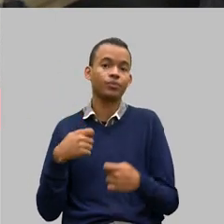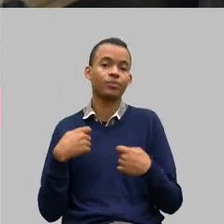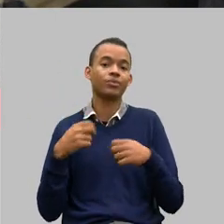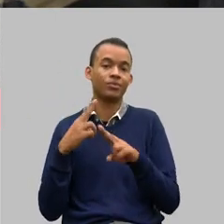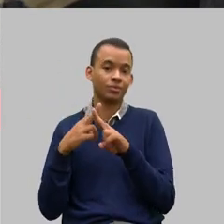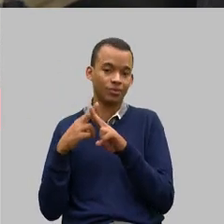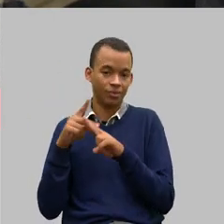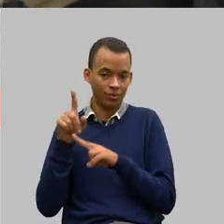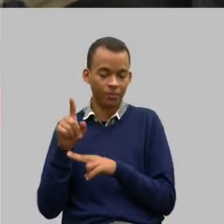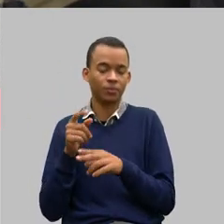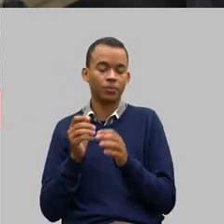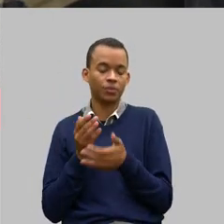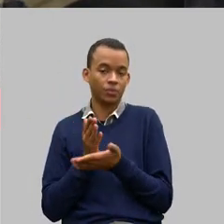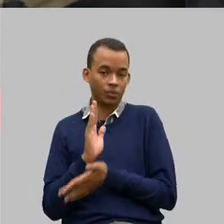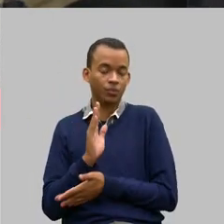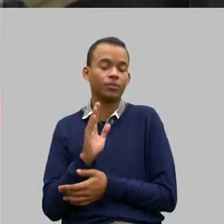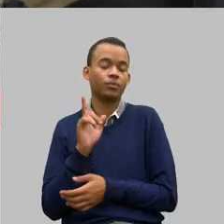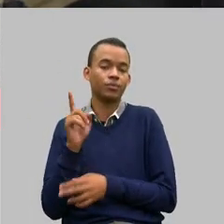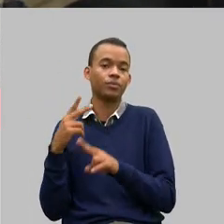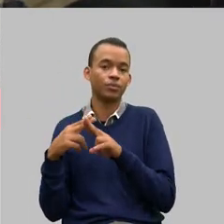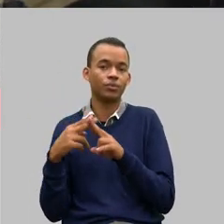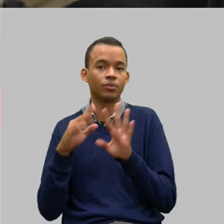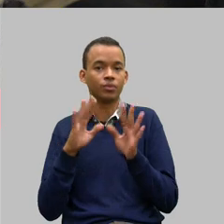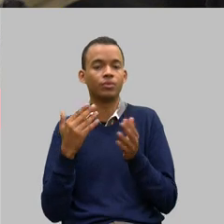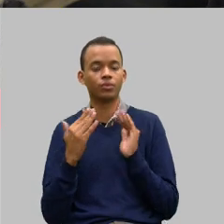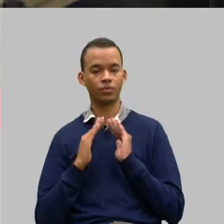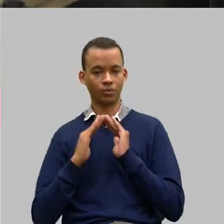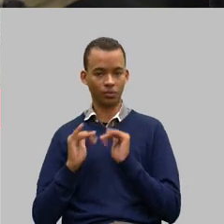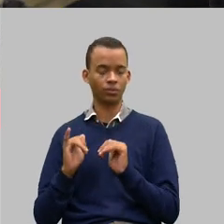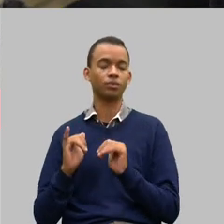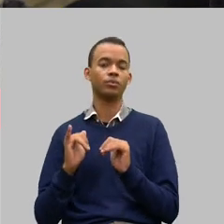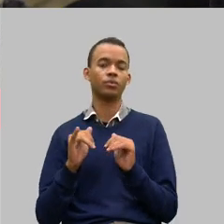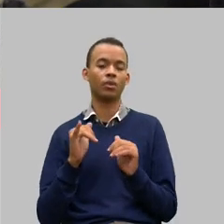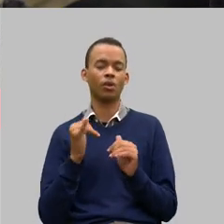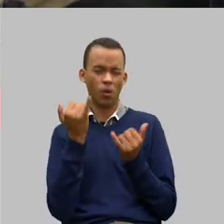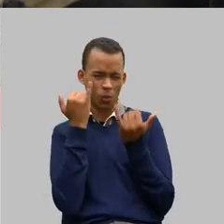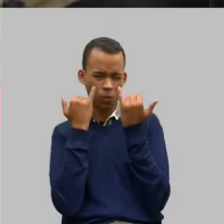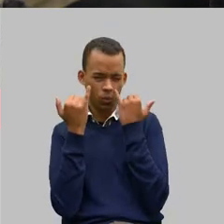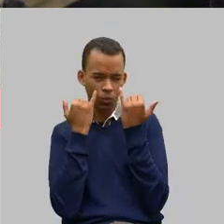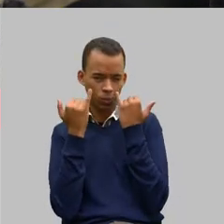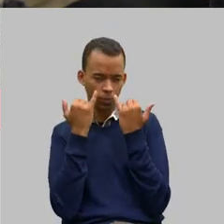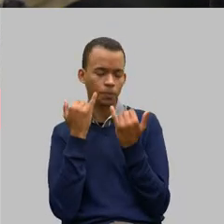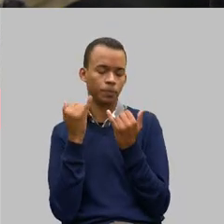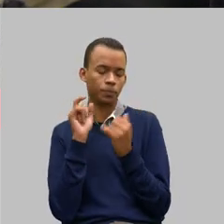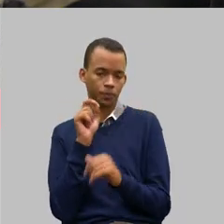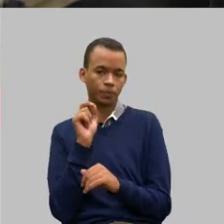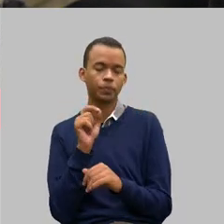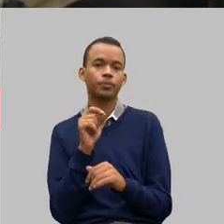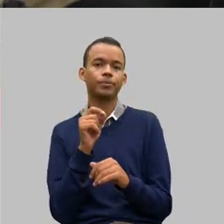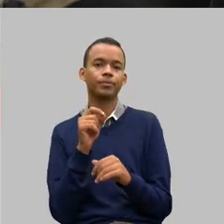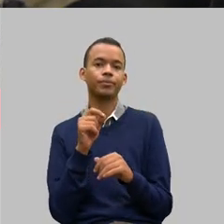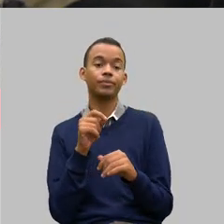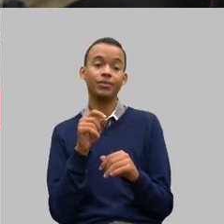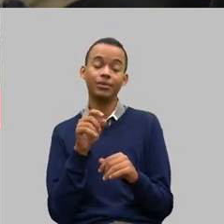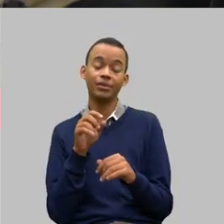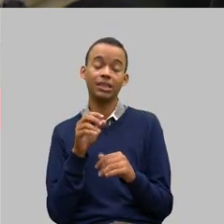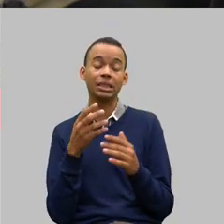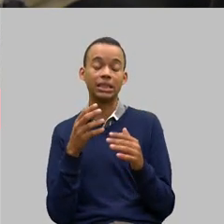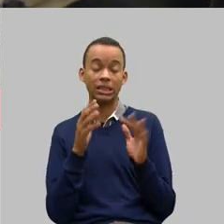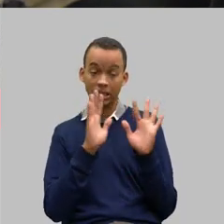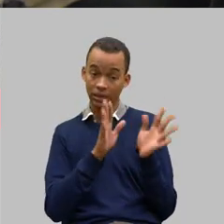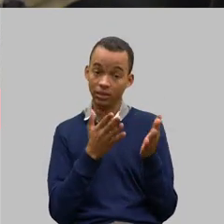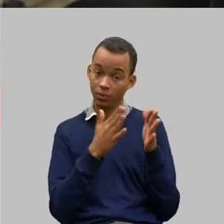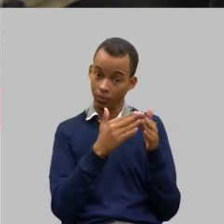né então a caixa pediu agora né a a informação mais atual pediu correções né Isso tá agora pro Dr terminar esses